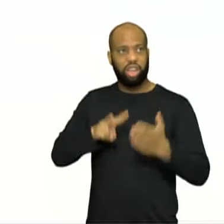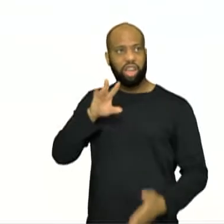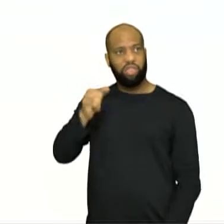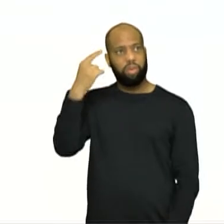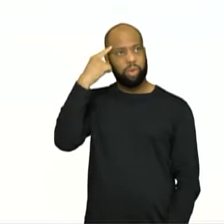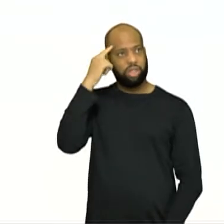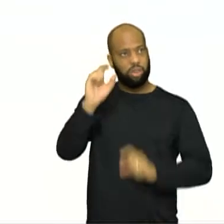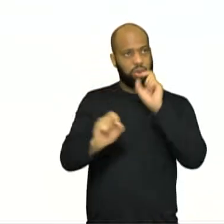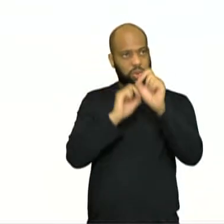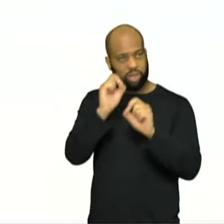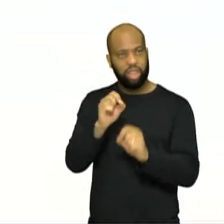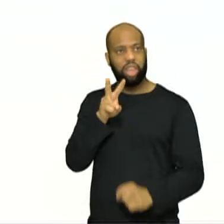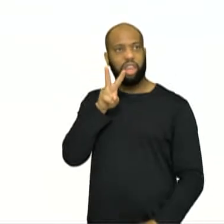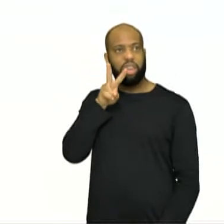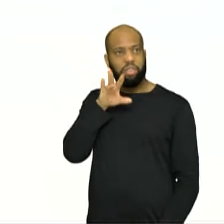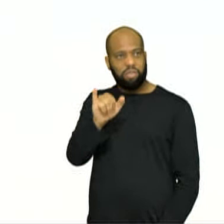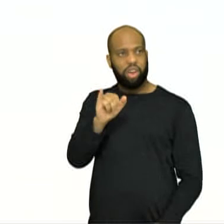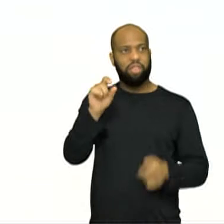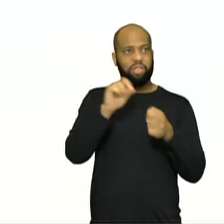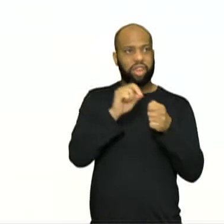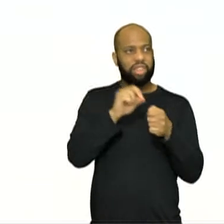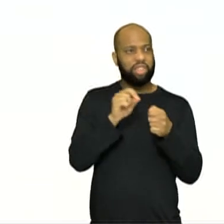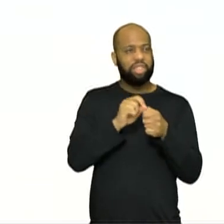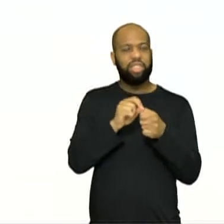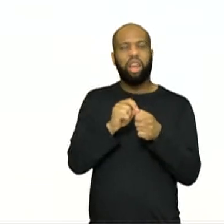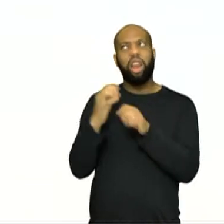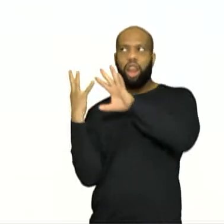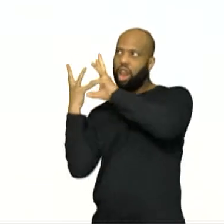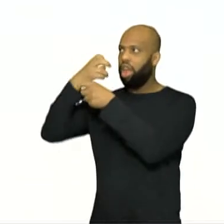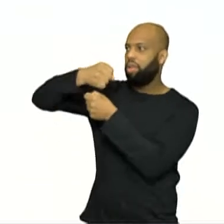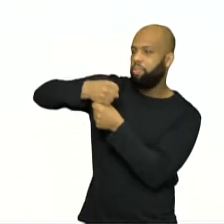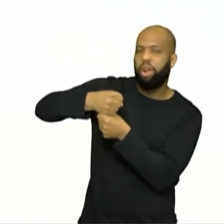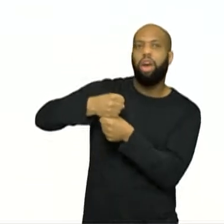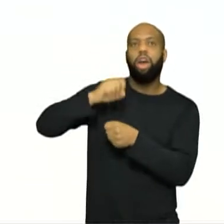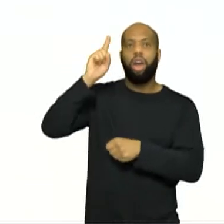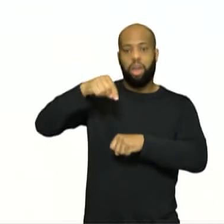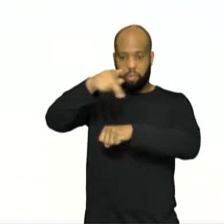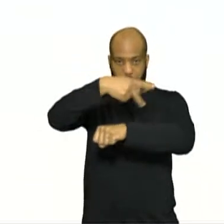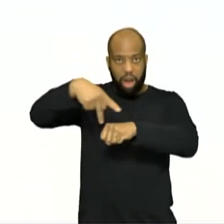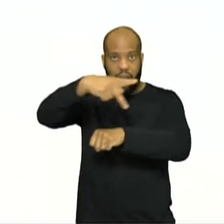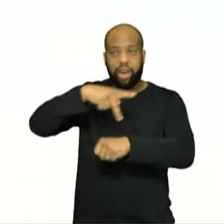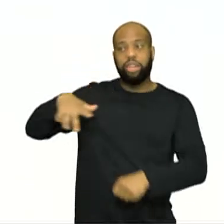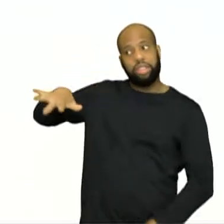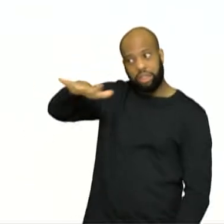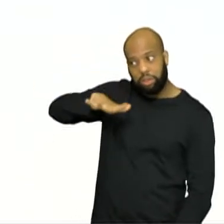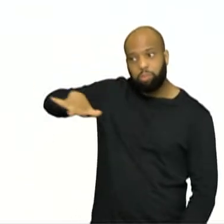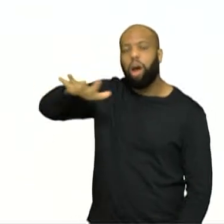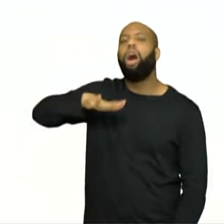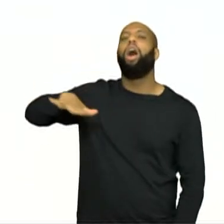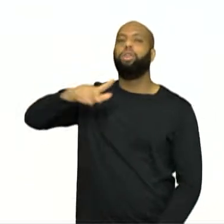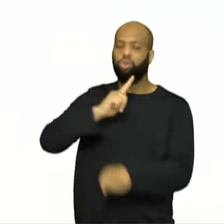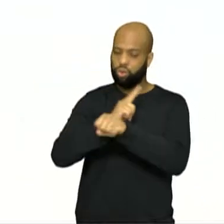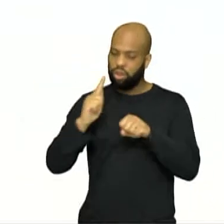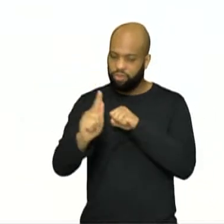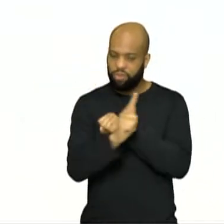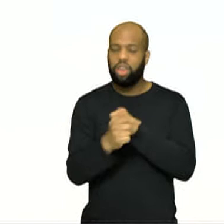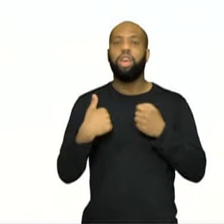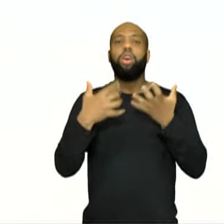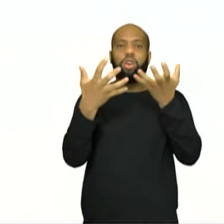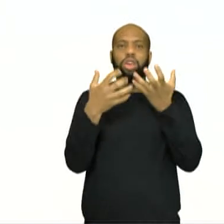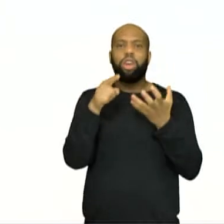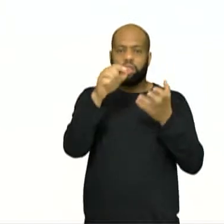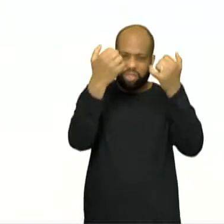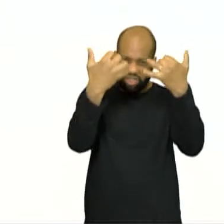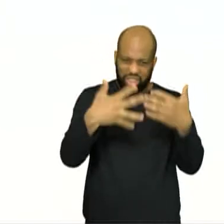no seguinte, vamos então fazer um resgate dos países, desses espaços geográficos e quero que vocês